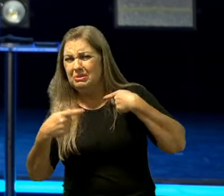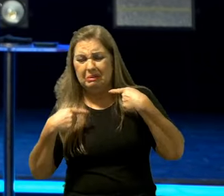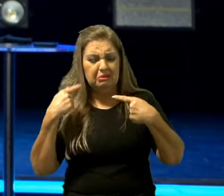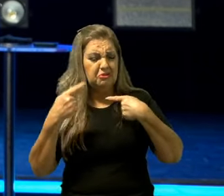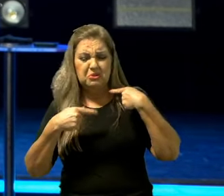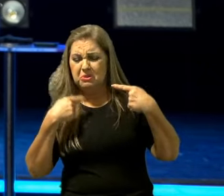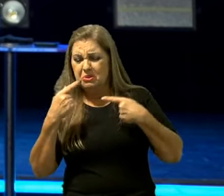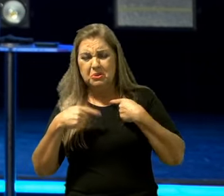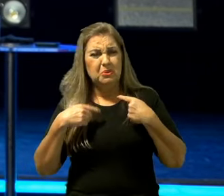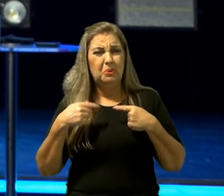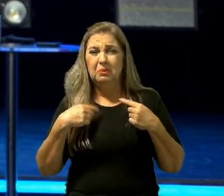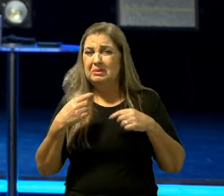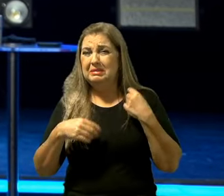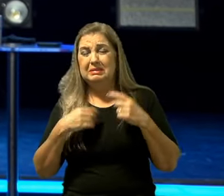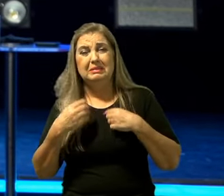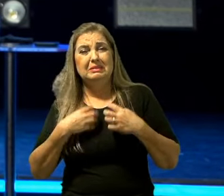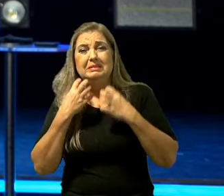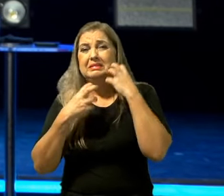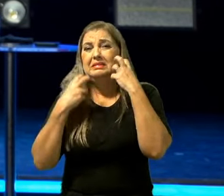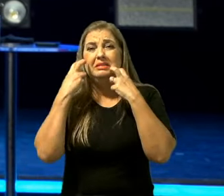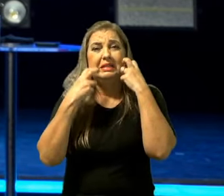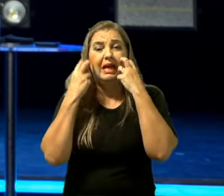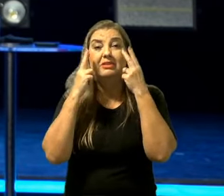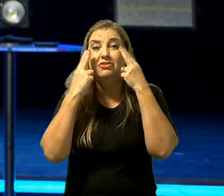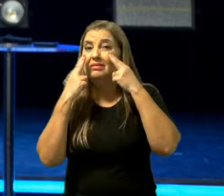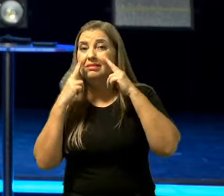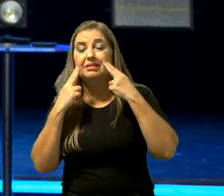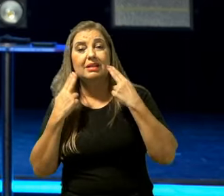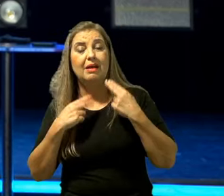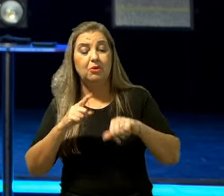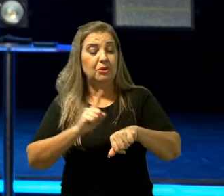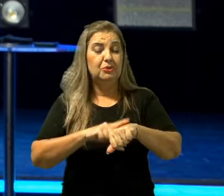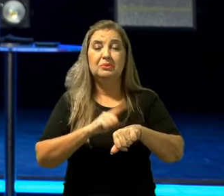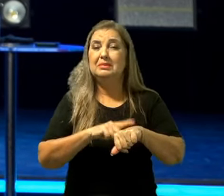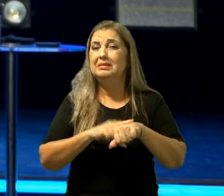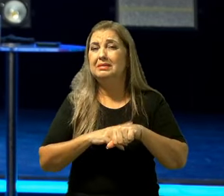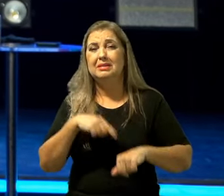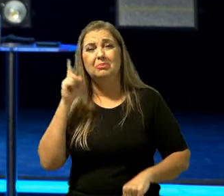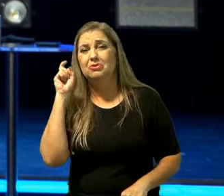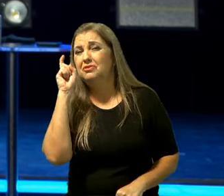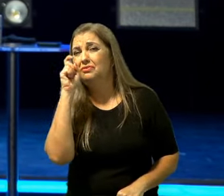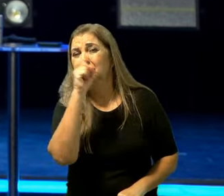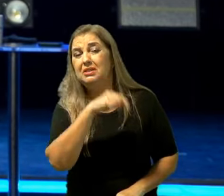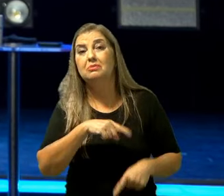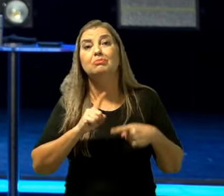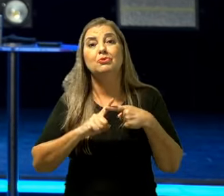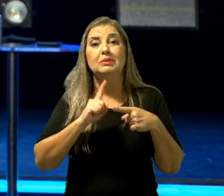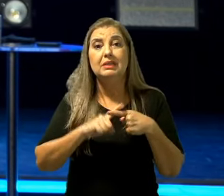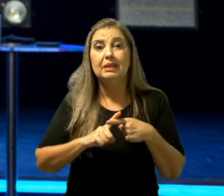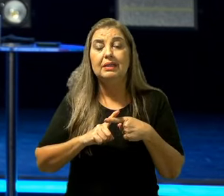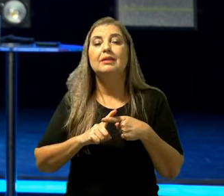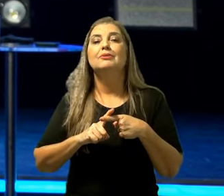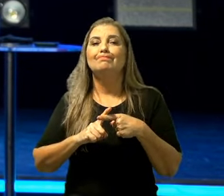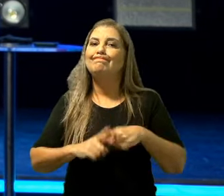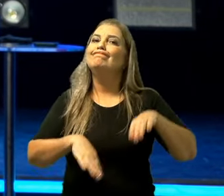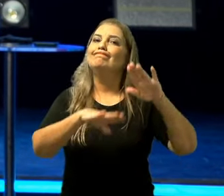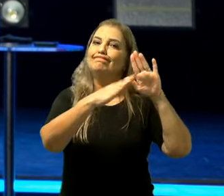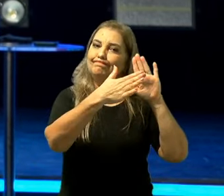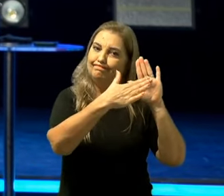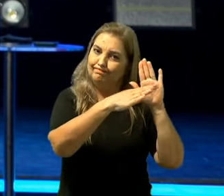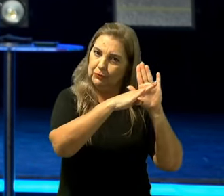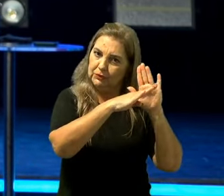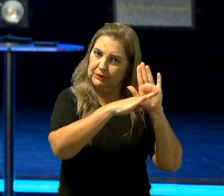noites de insônia, quantas noites de lágrimas, quantos momentos difíceis. Porque, cara, processos